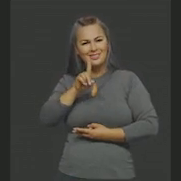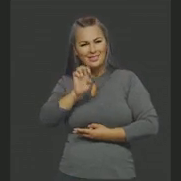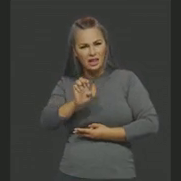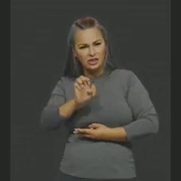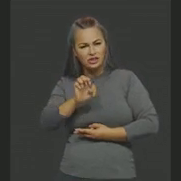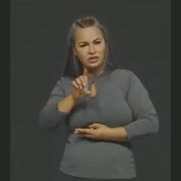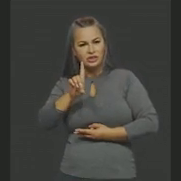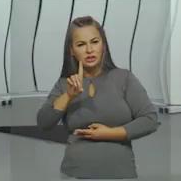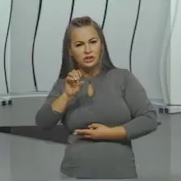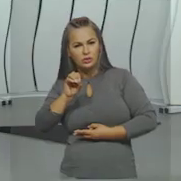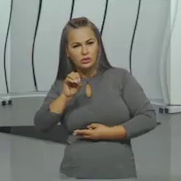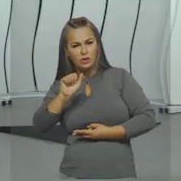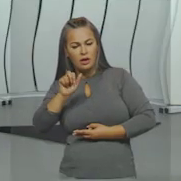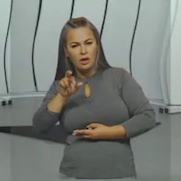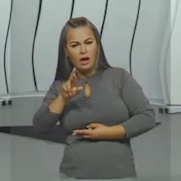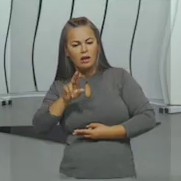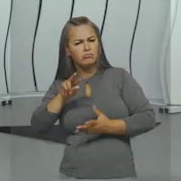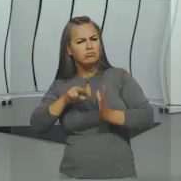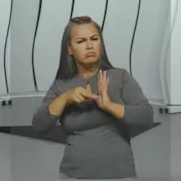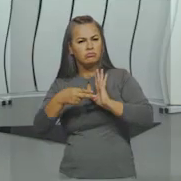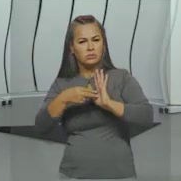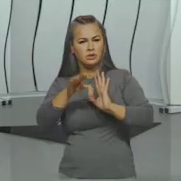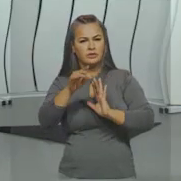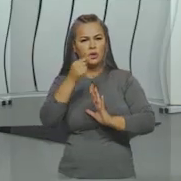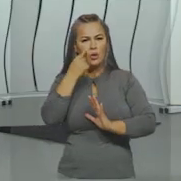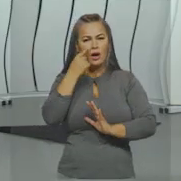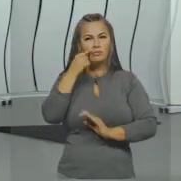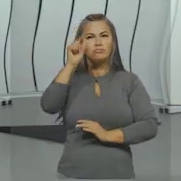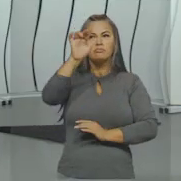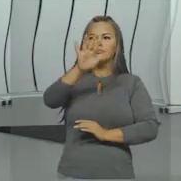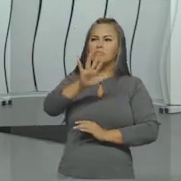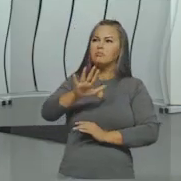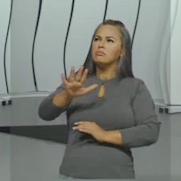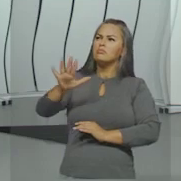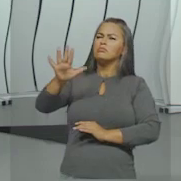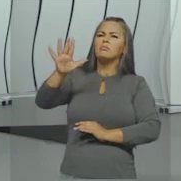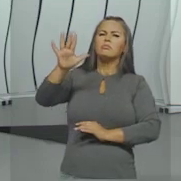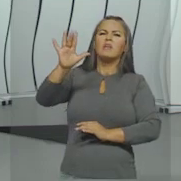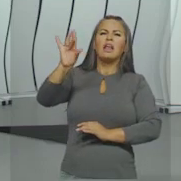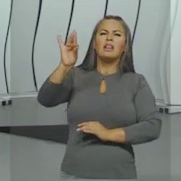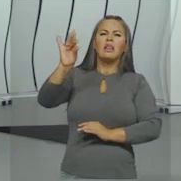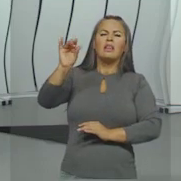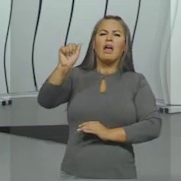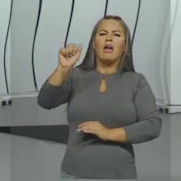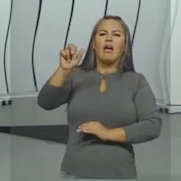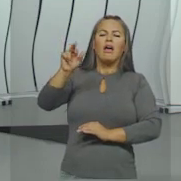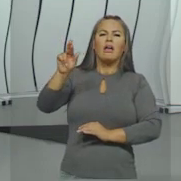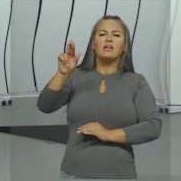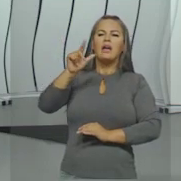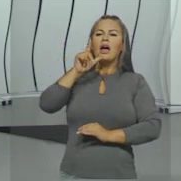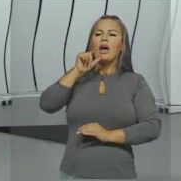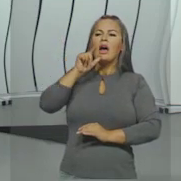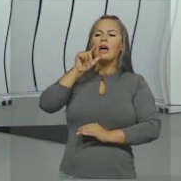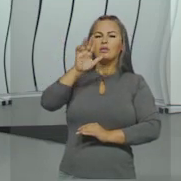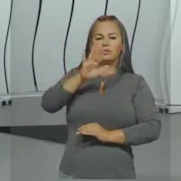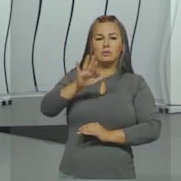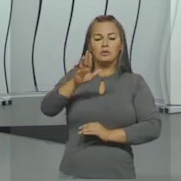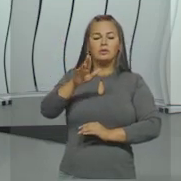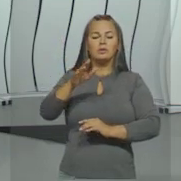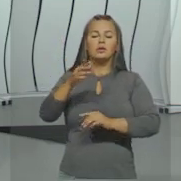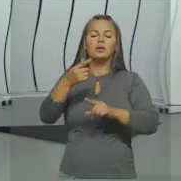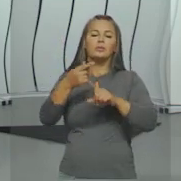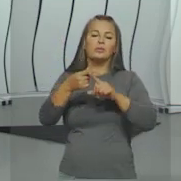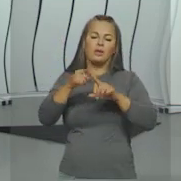de umidade do ar. Então, quando falar assim, olha, hoje a temperatura é tanto e a umidade do ar está em torno de